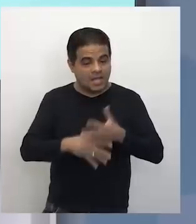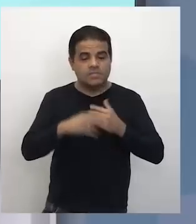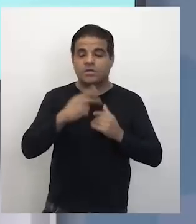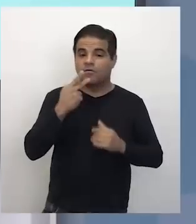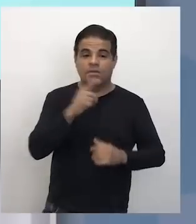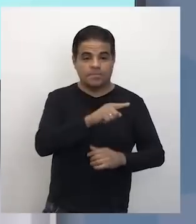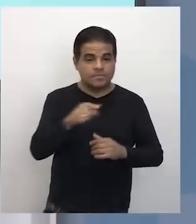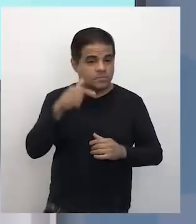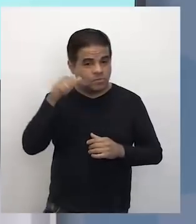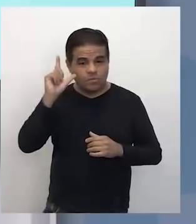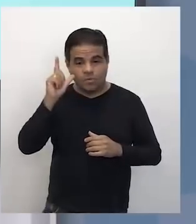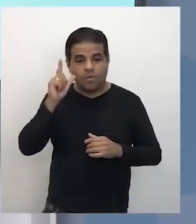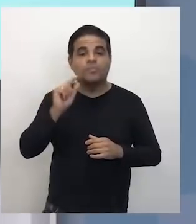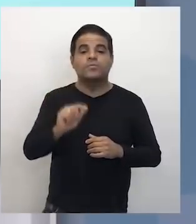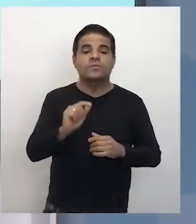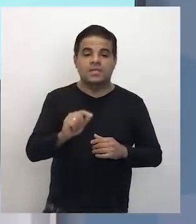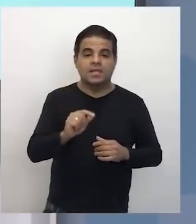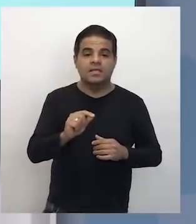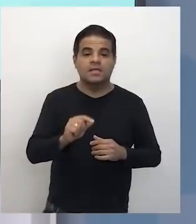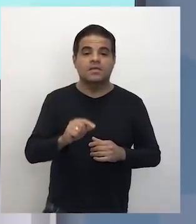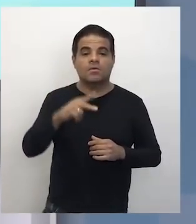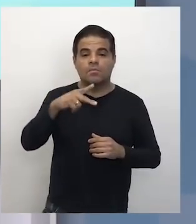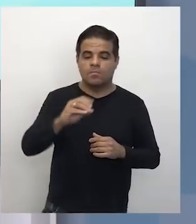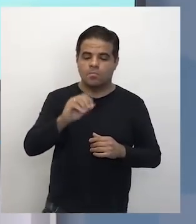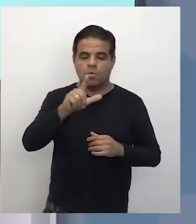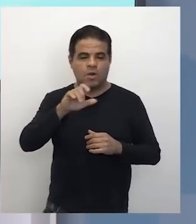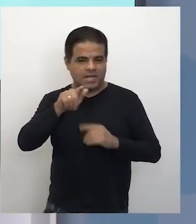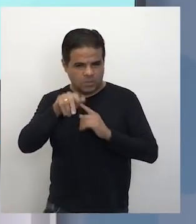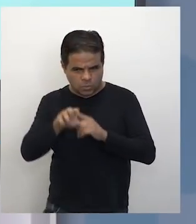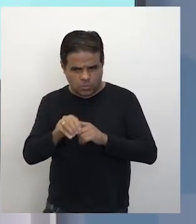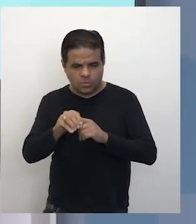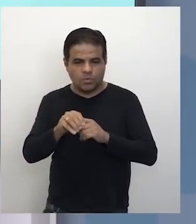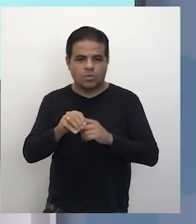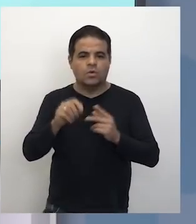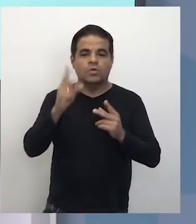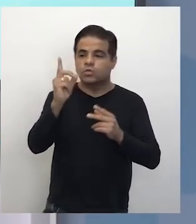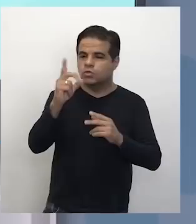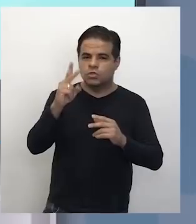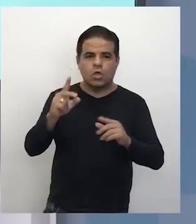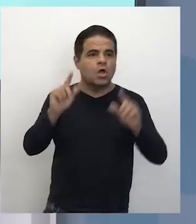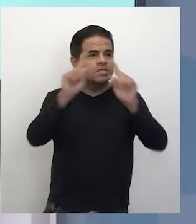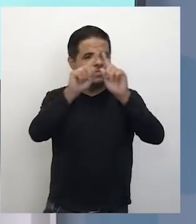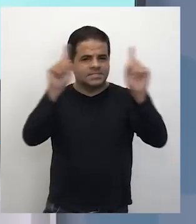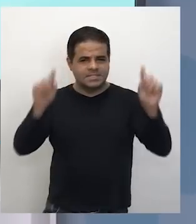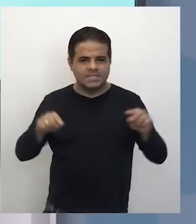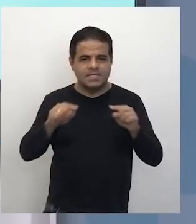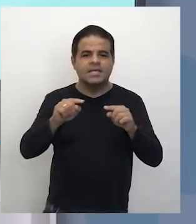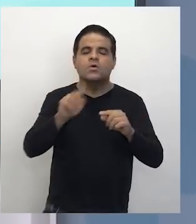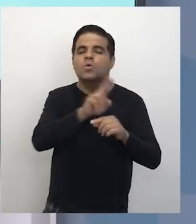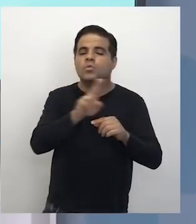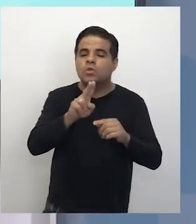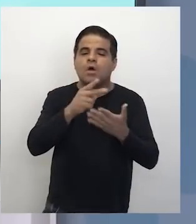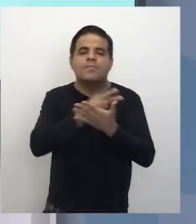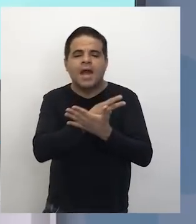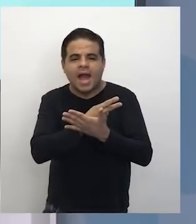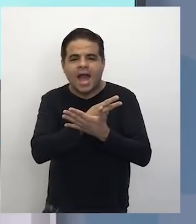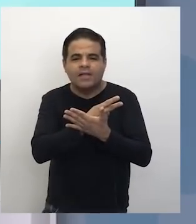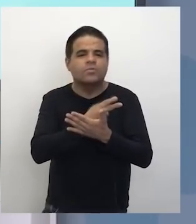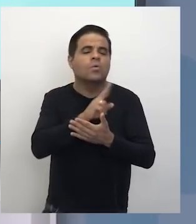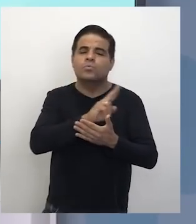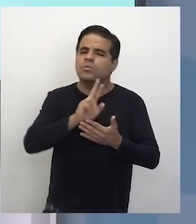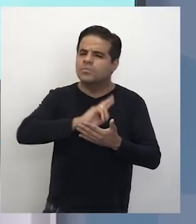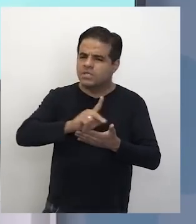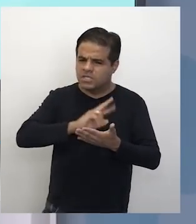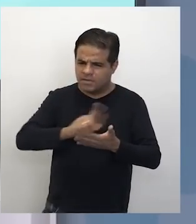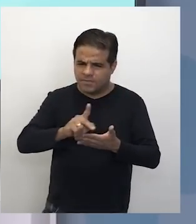para vocês ontem, né, que o polígono de 12 lados chamava icosaedro. Tá errado, totalmente errado, tá